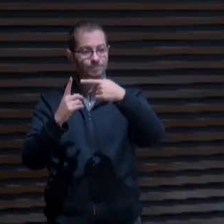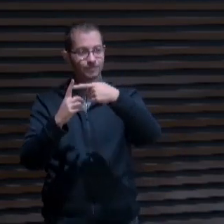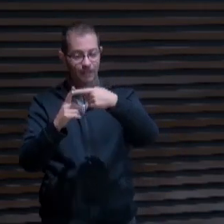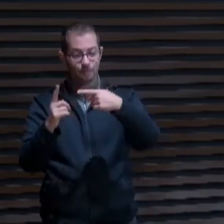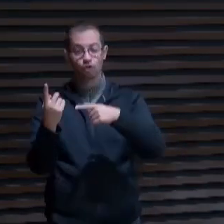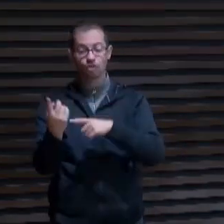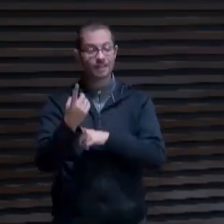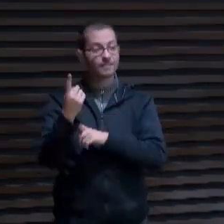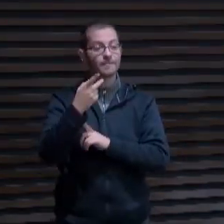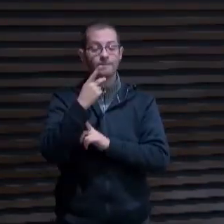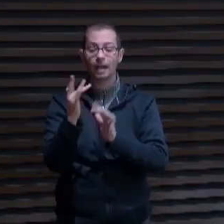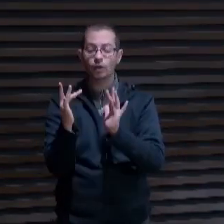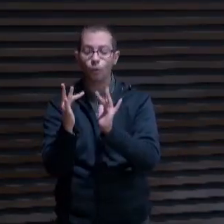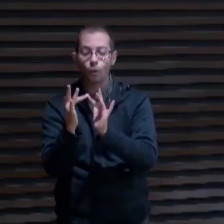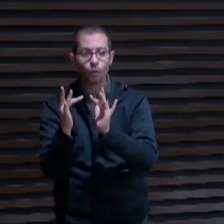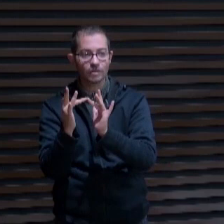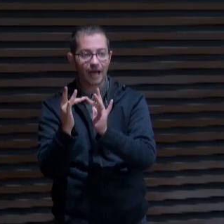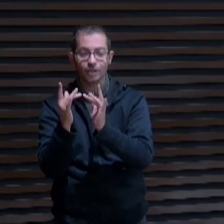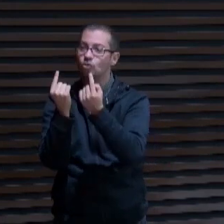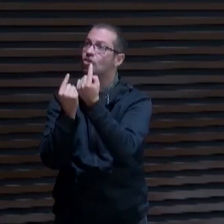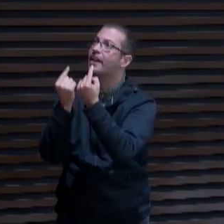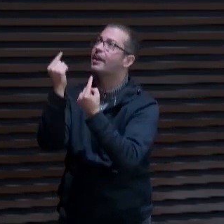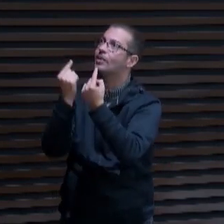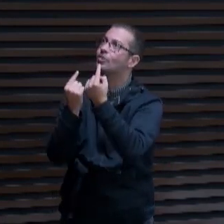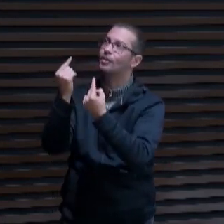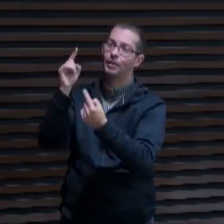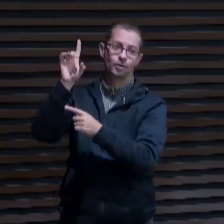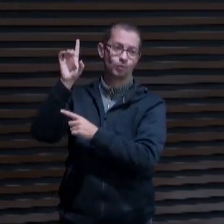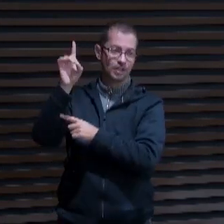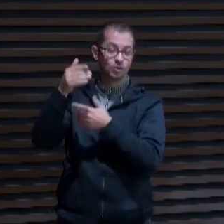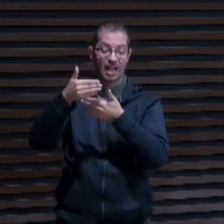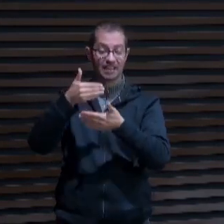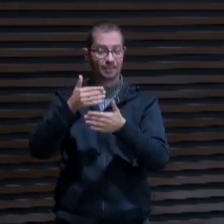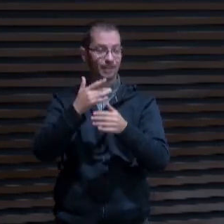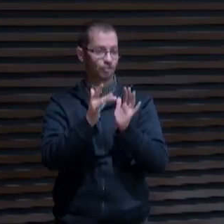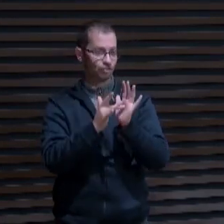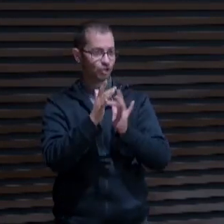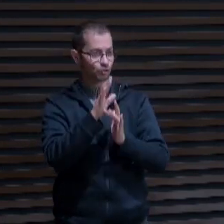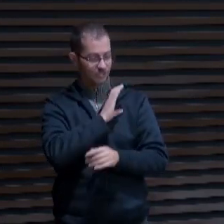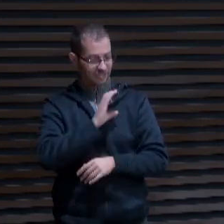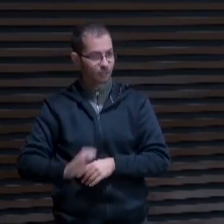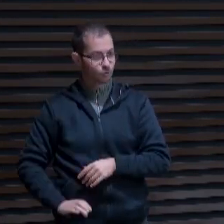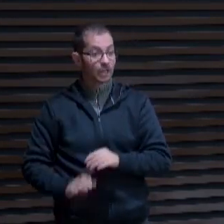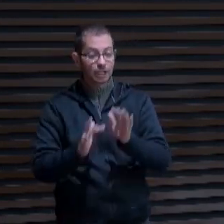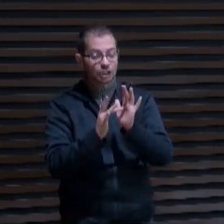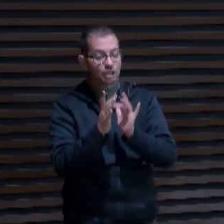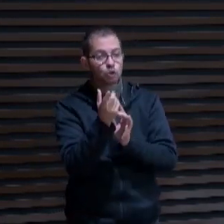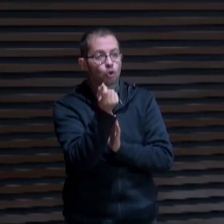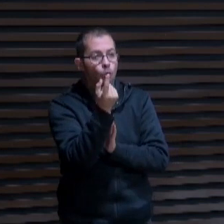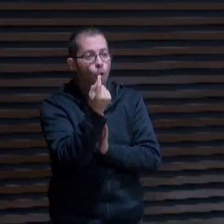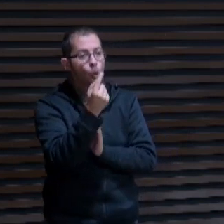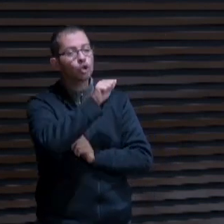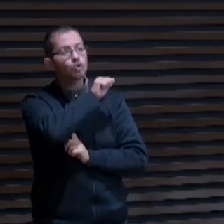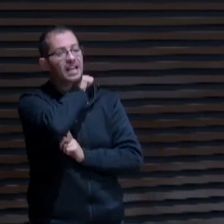de relacionamento com o Pai por meio do seu Filho Jesus Cristo, único e perfeito sacrifício. Fala de